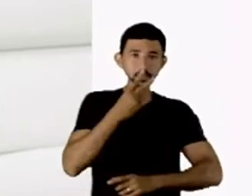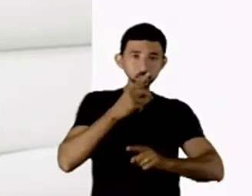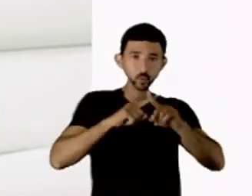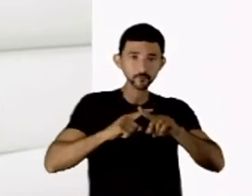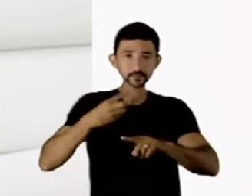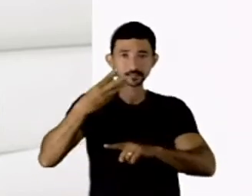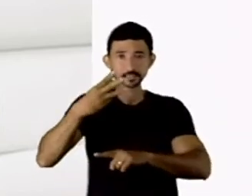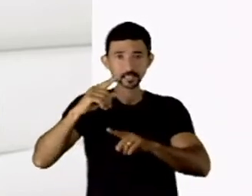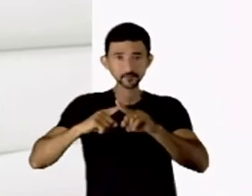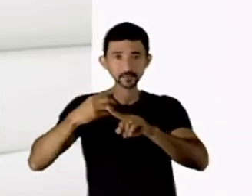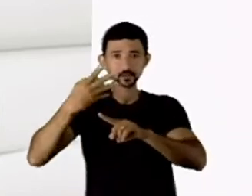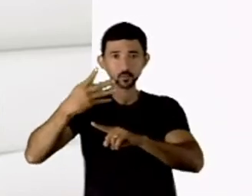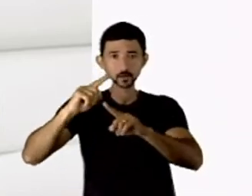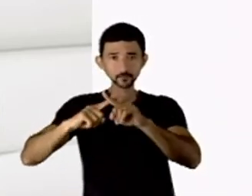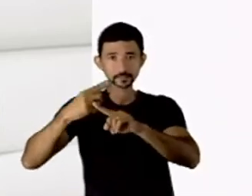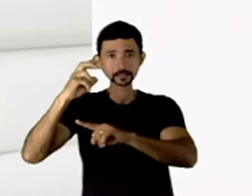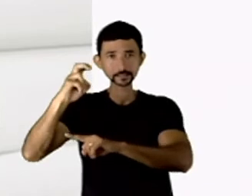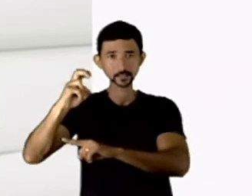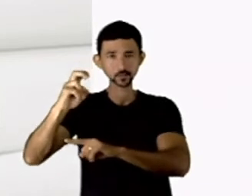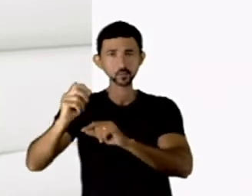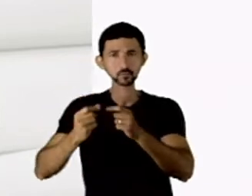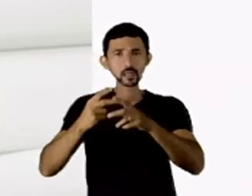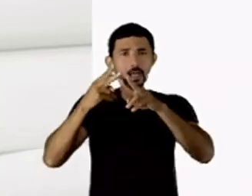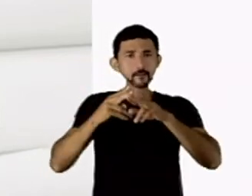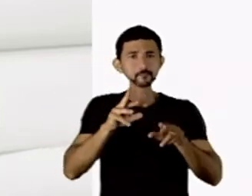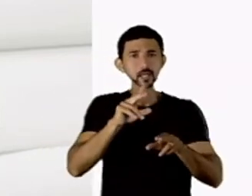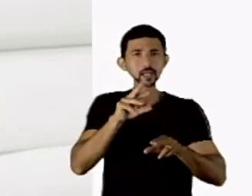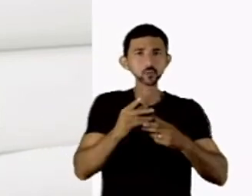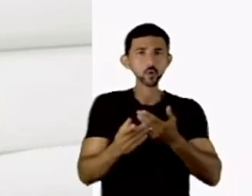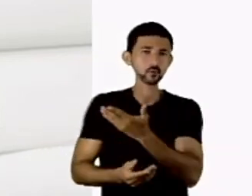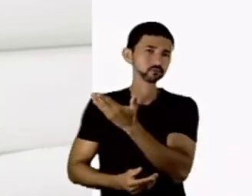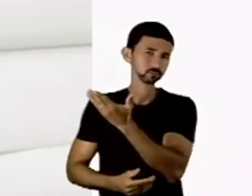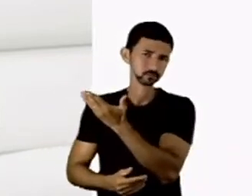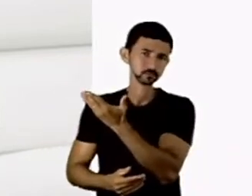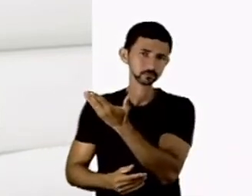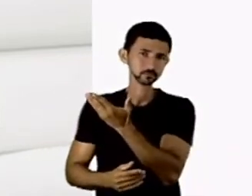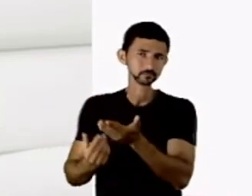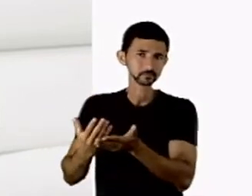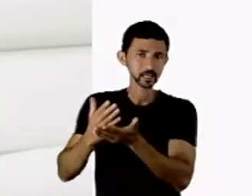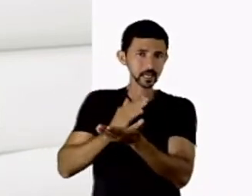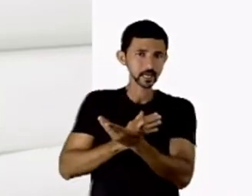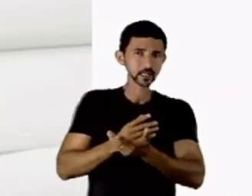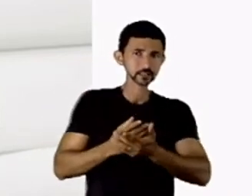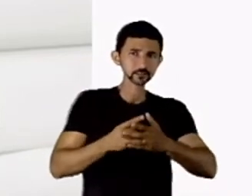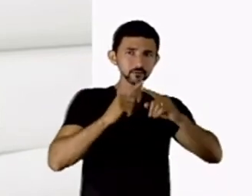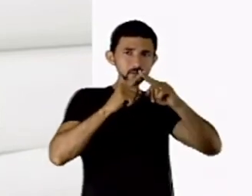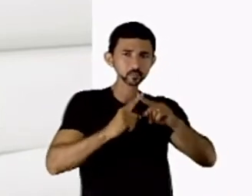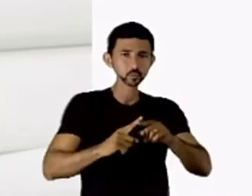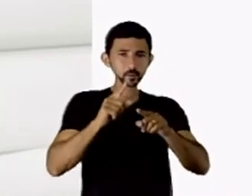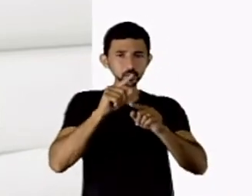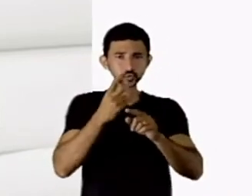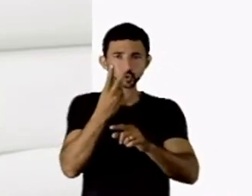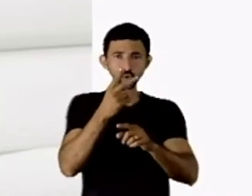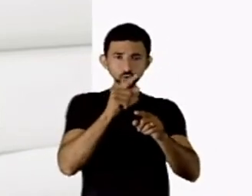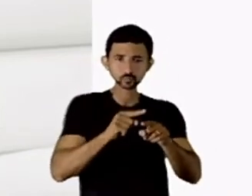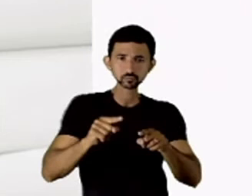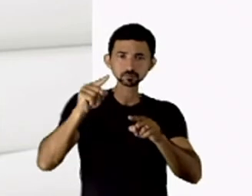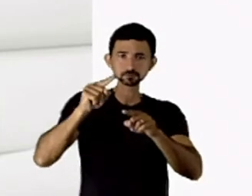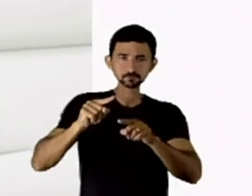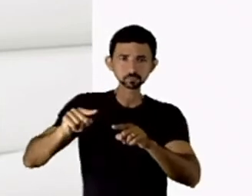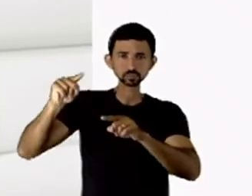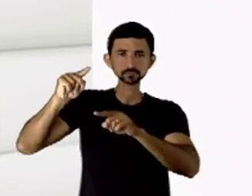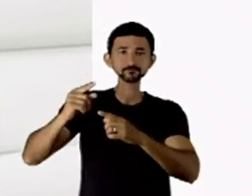3 vezes 4 vezes 5. É da mesma forma que você viu a anterior. A gente multiplica de 2 em 2.